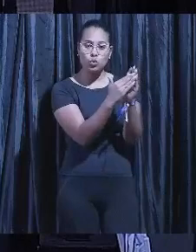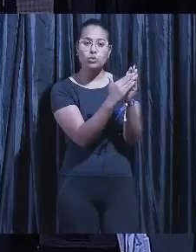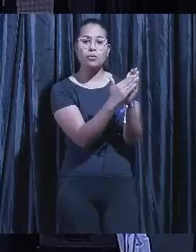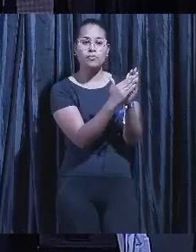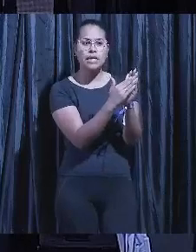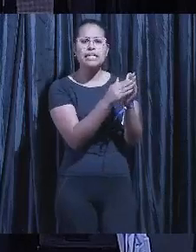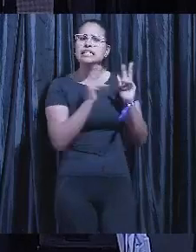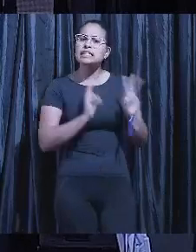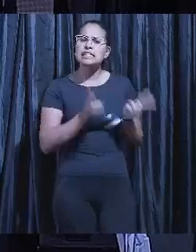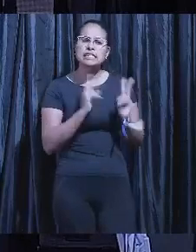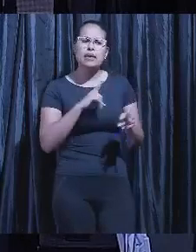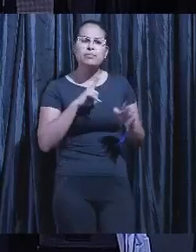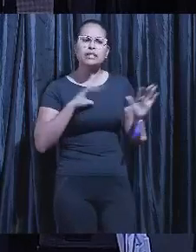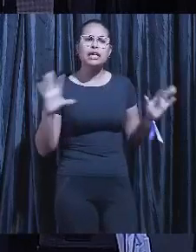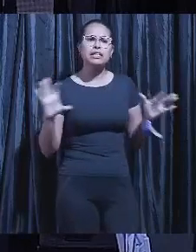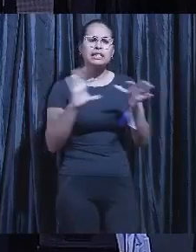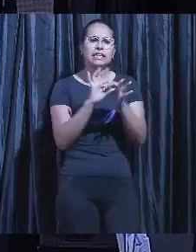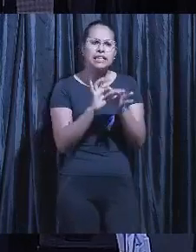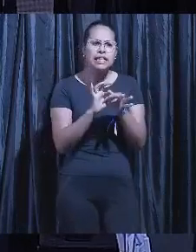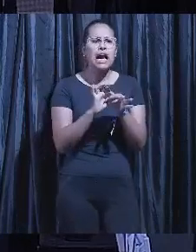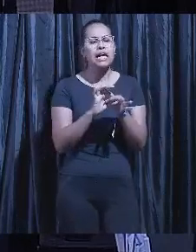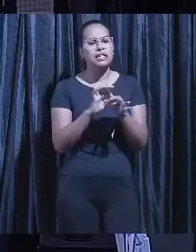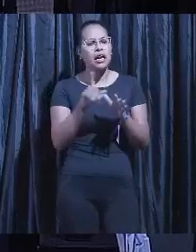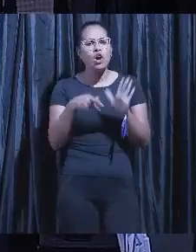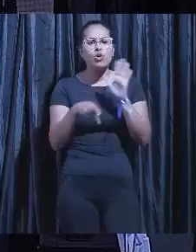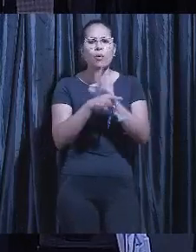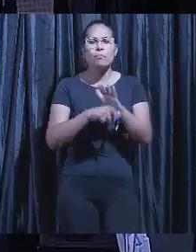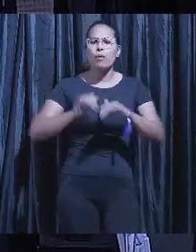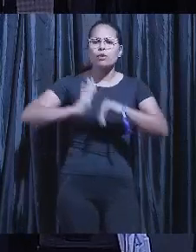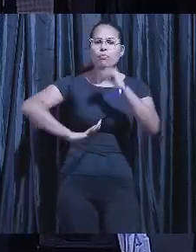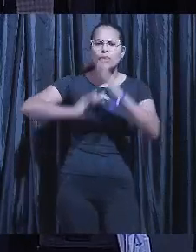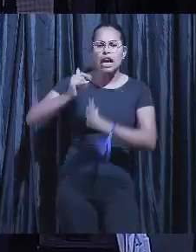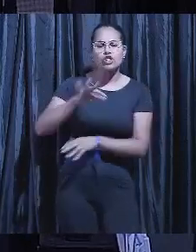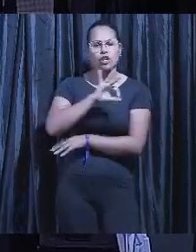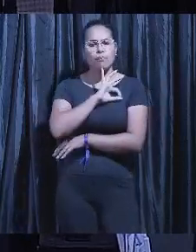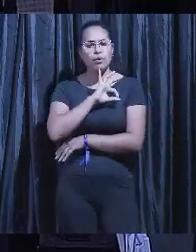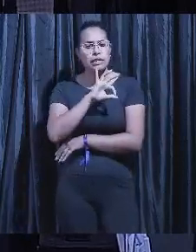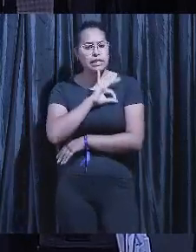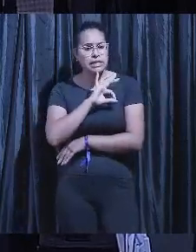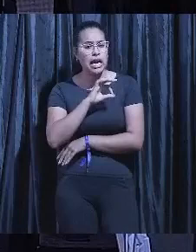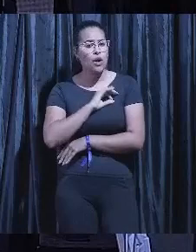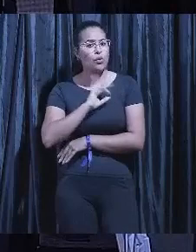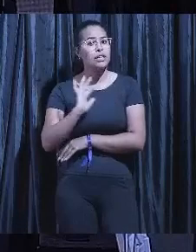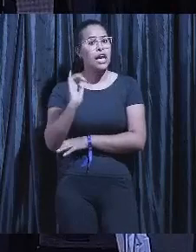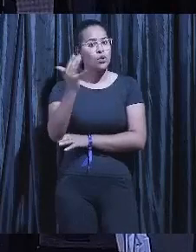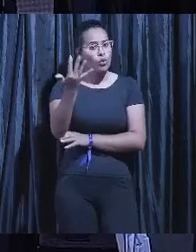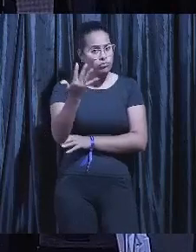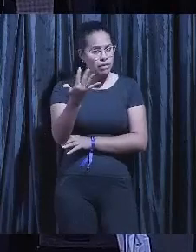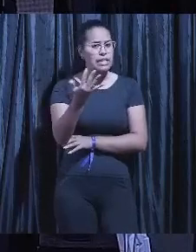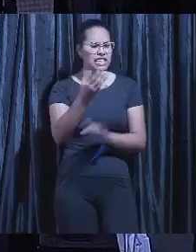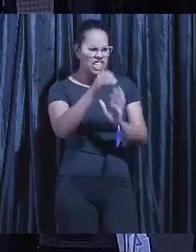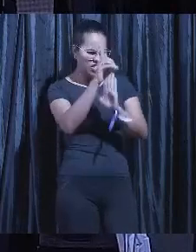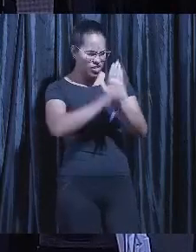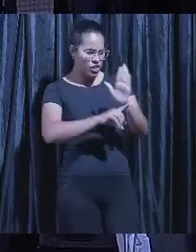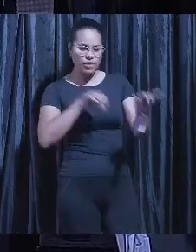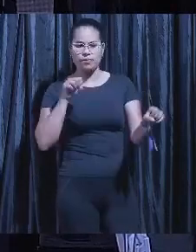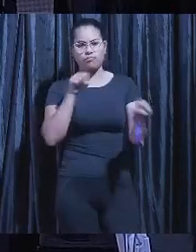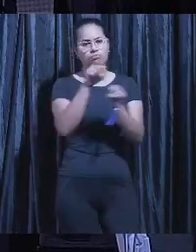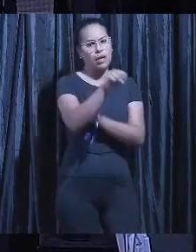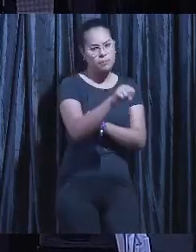sempre muito ligada às operações policiais que acontecem com grandes violações de direitos, sempre,